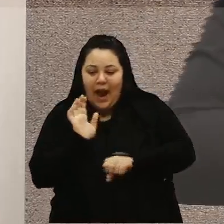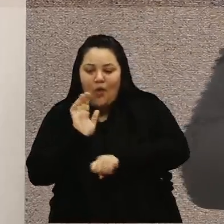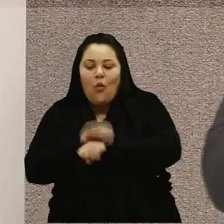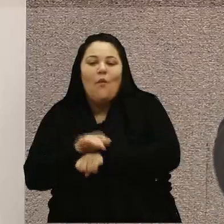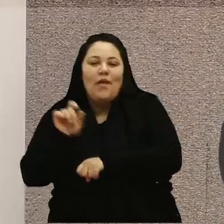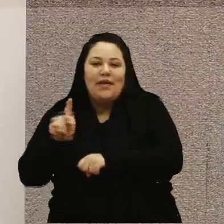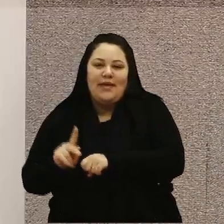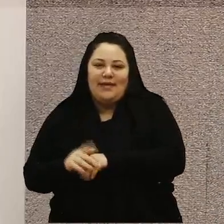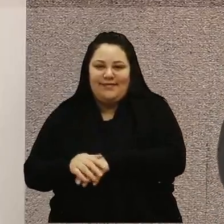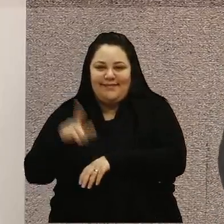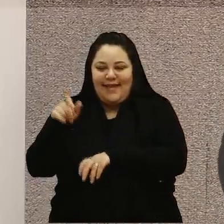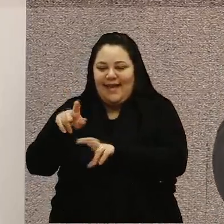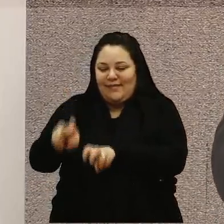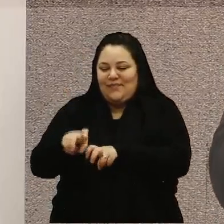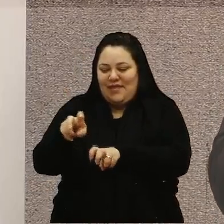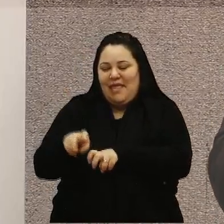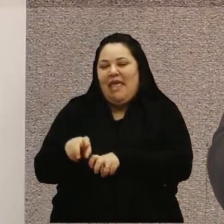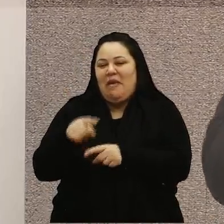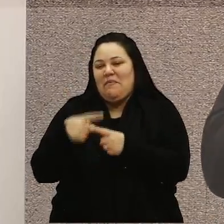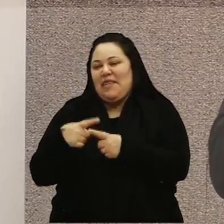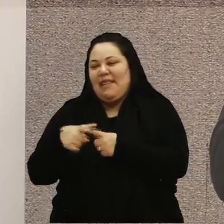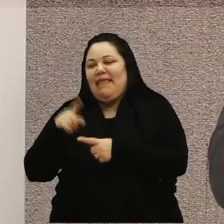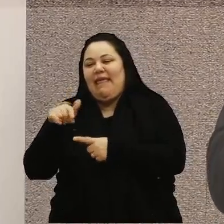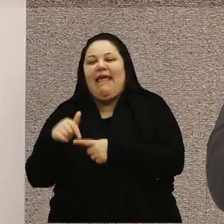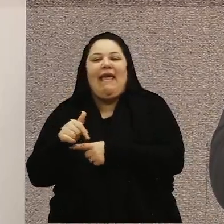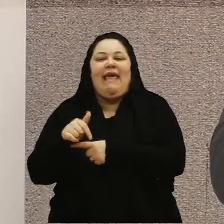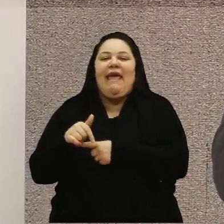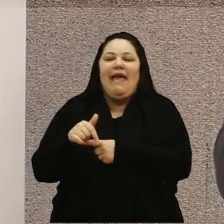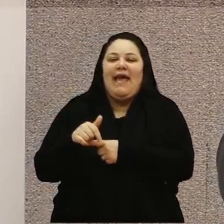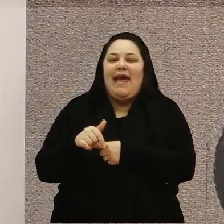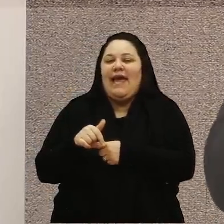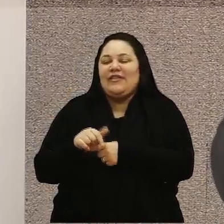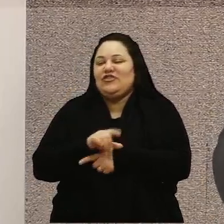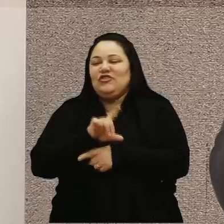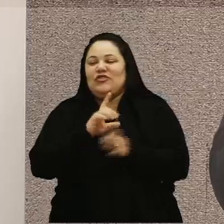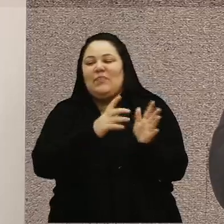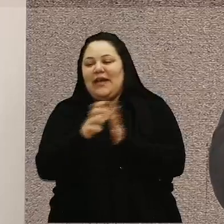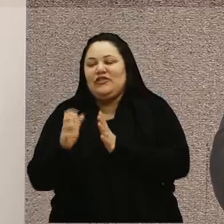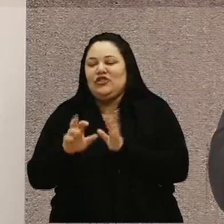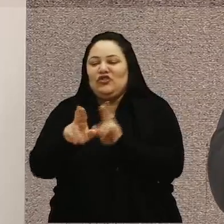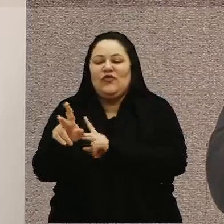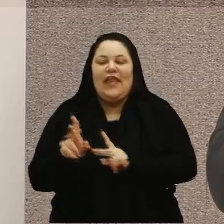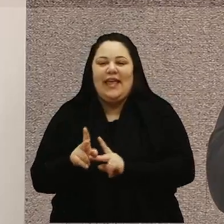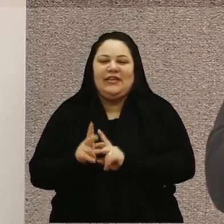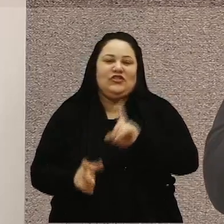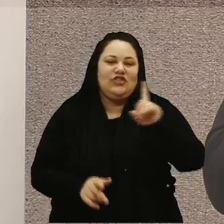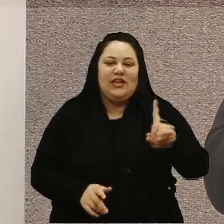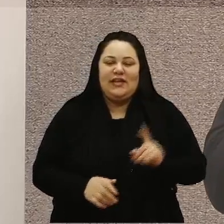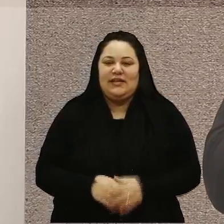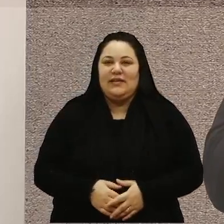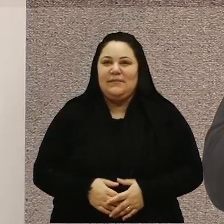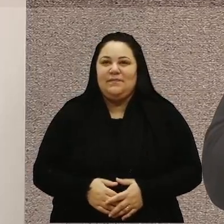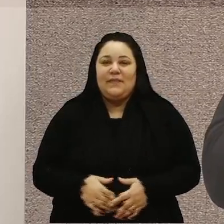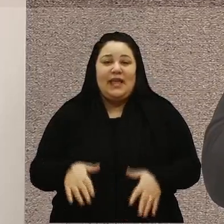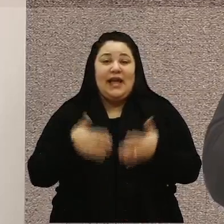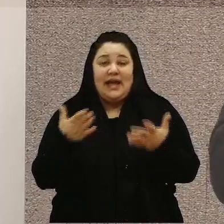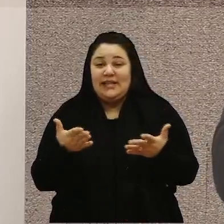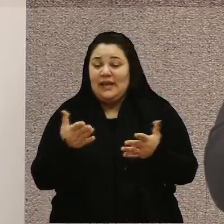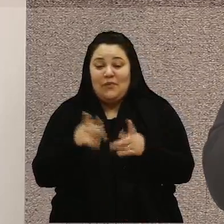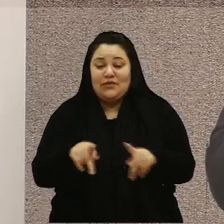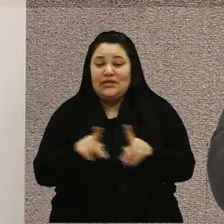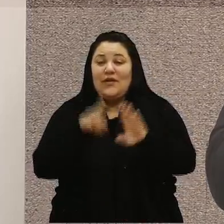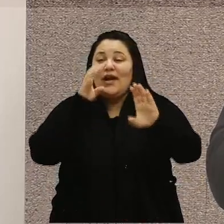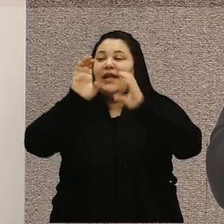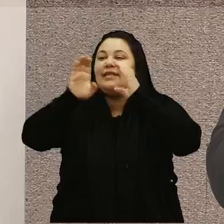é do agro, que é fascista, da extrema-direita, dos bolsonaristas, porque etc, etc. Cadê o povo que cantava Salve Amazônia? A